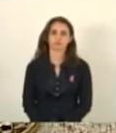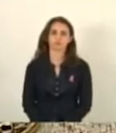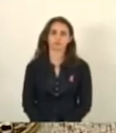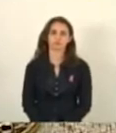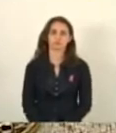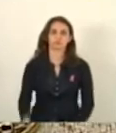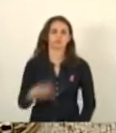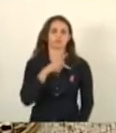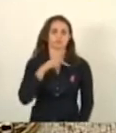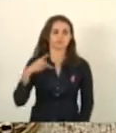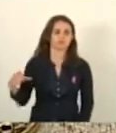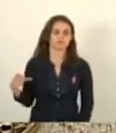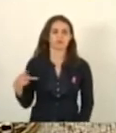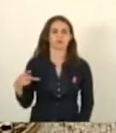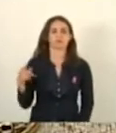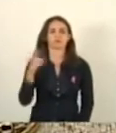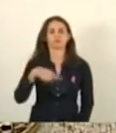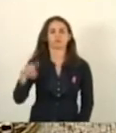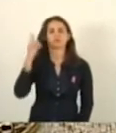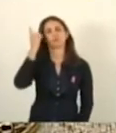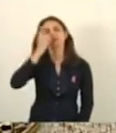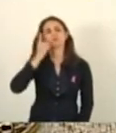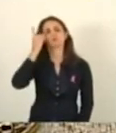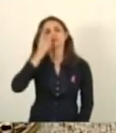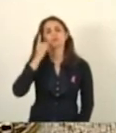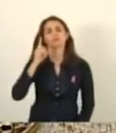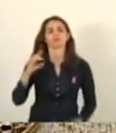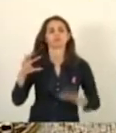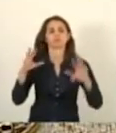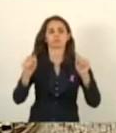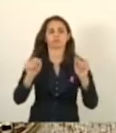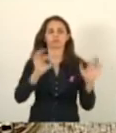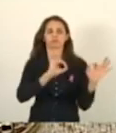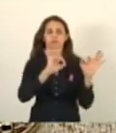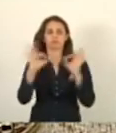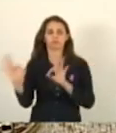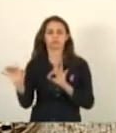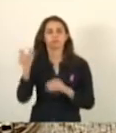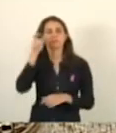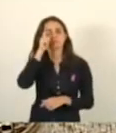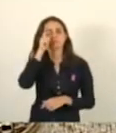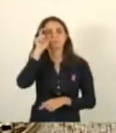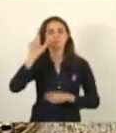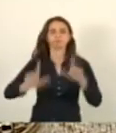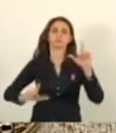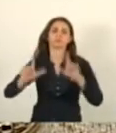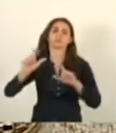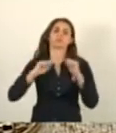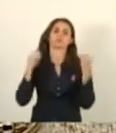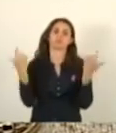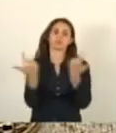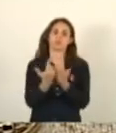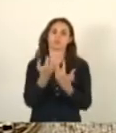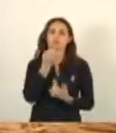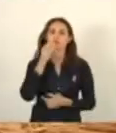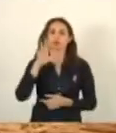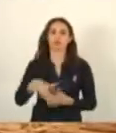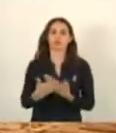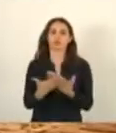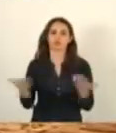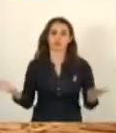líder. Senhor presidente, senhoras e senhores deputados, todos que nos acompanham pela TV Assembleia, uma boa tarde a todos.